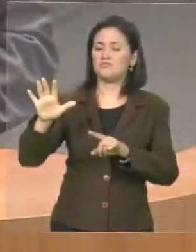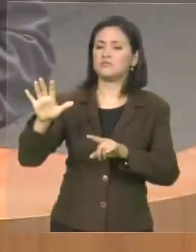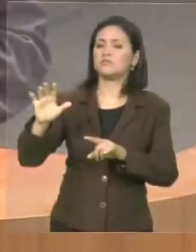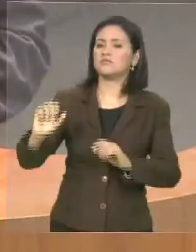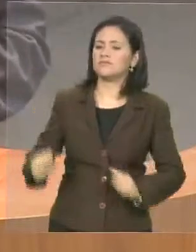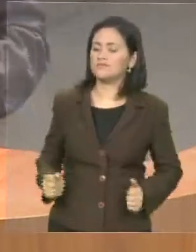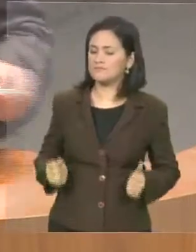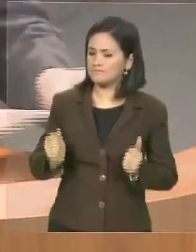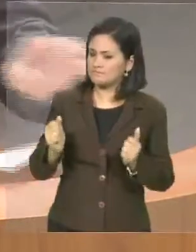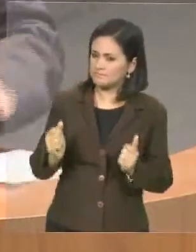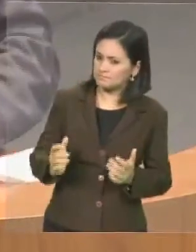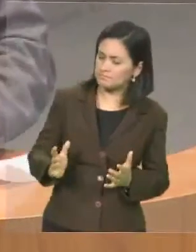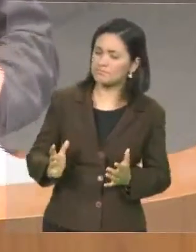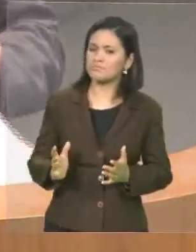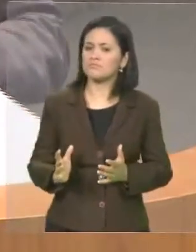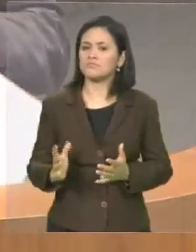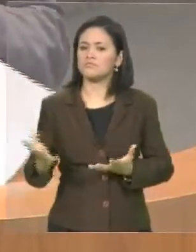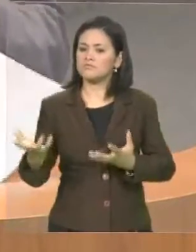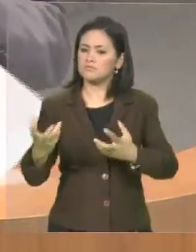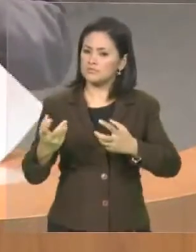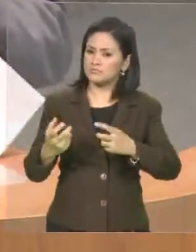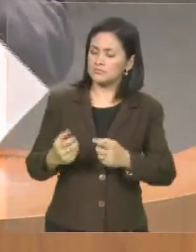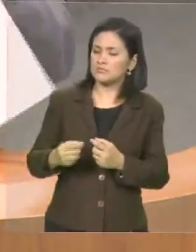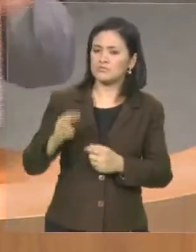reais. Então, é uma prática que